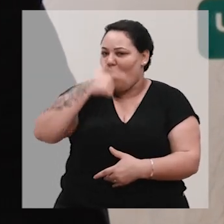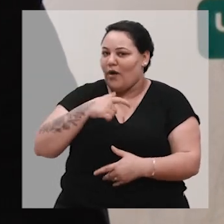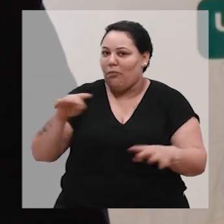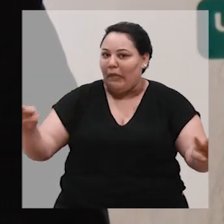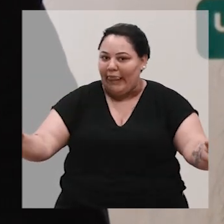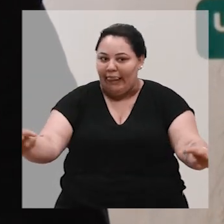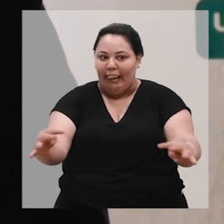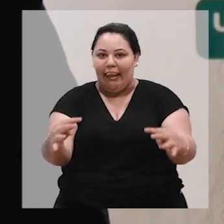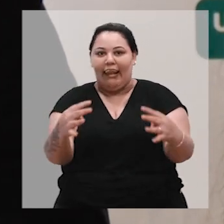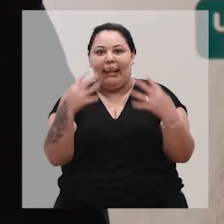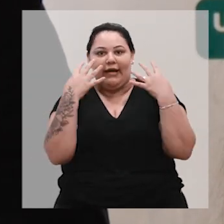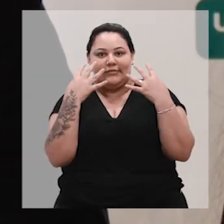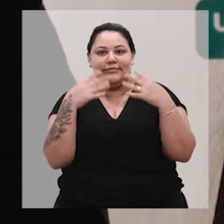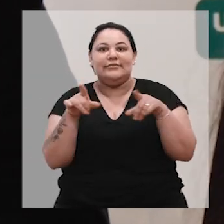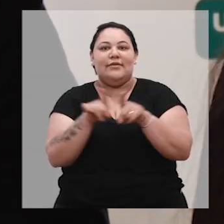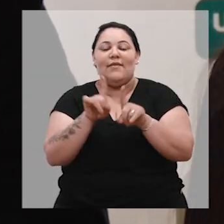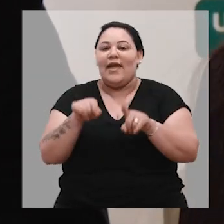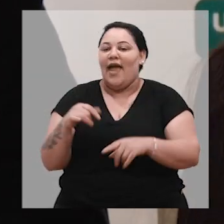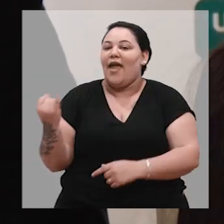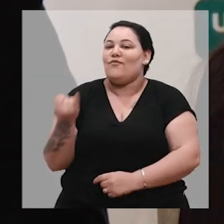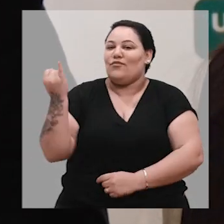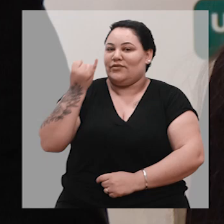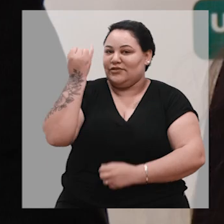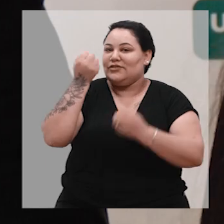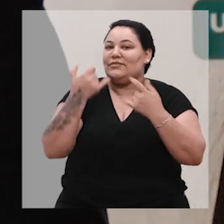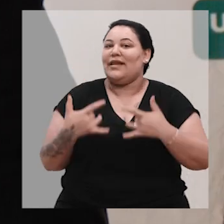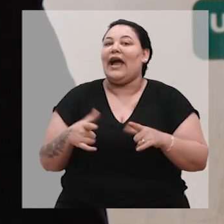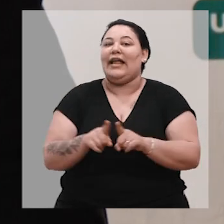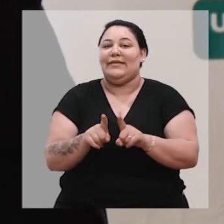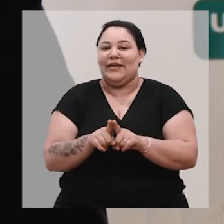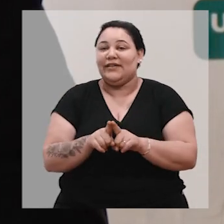também atrai o público, e é importante ressaltar, né,